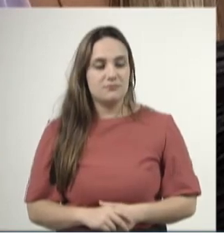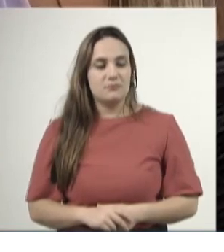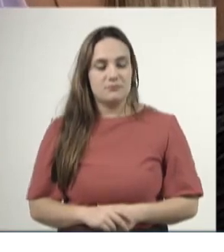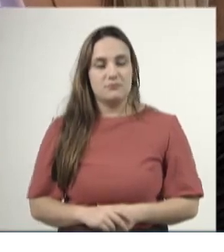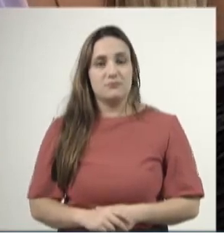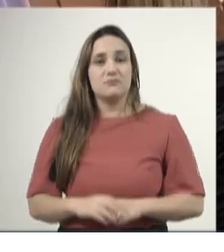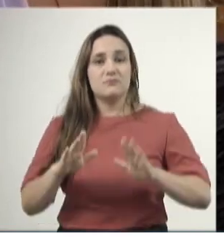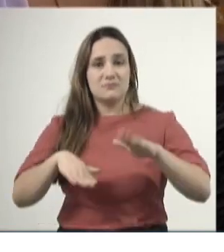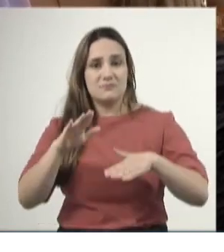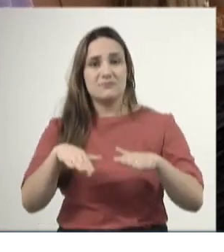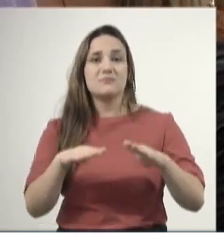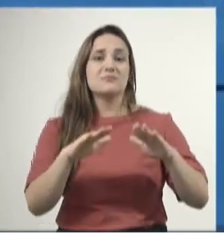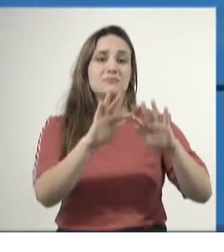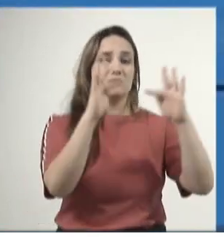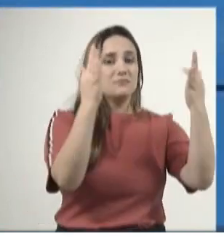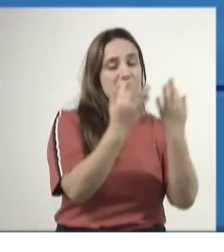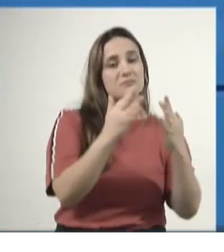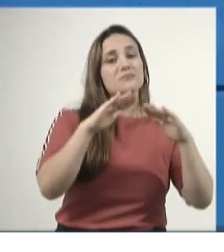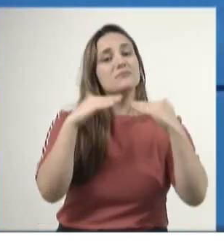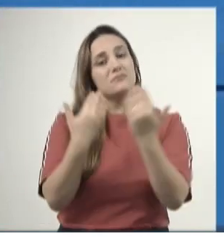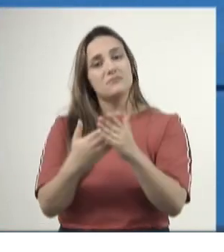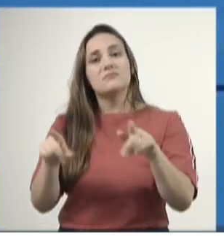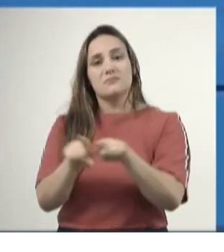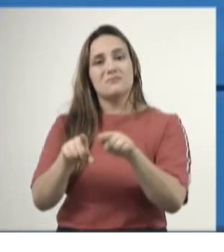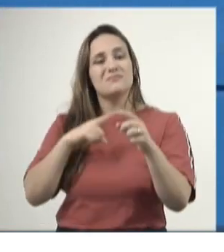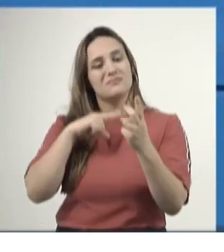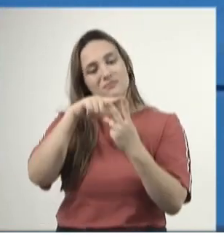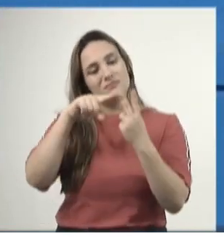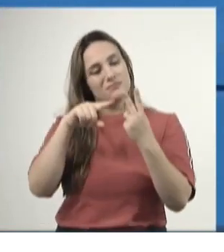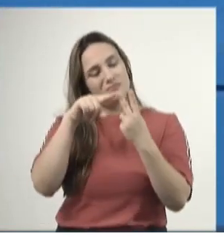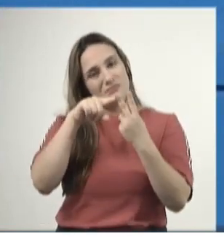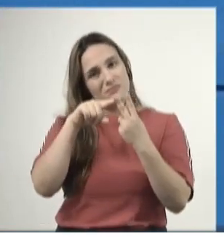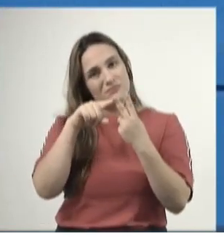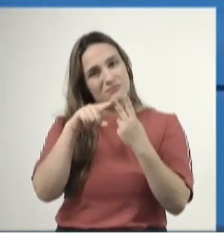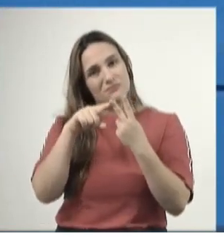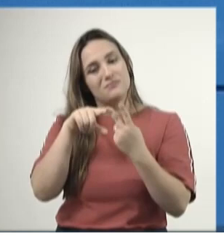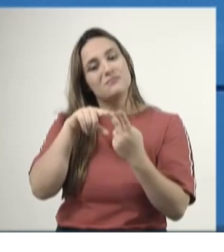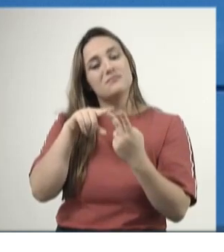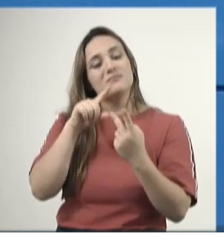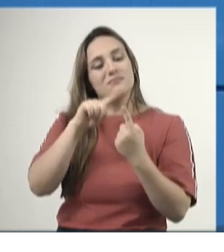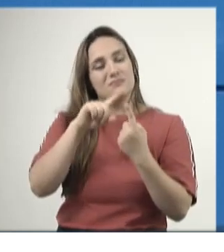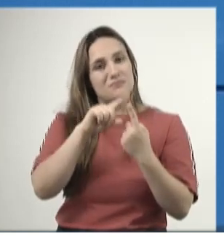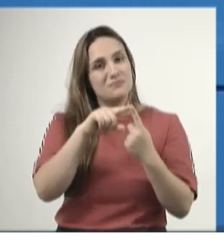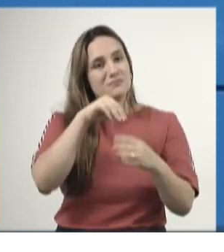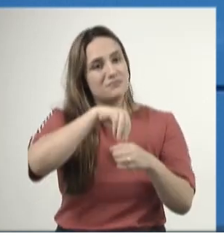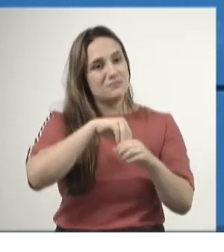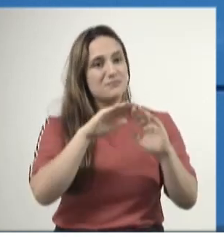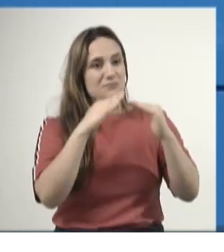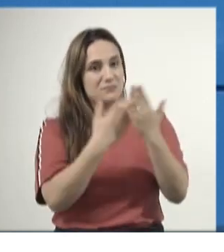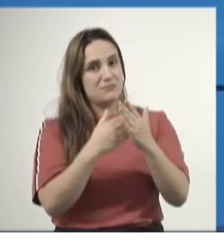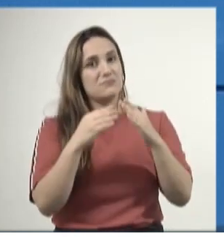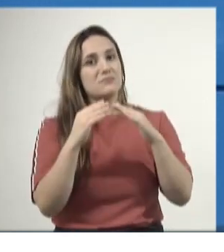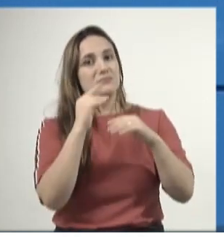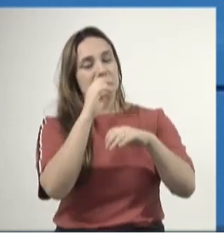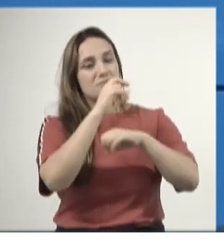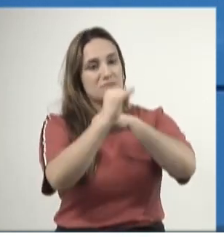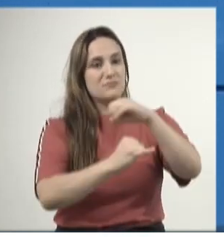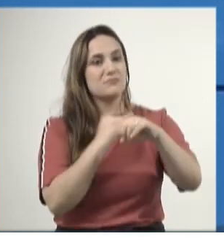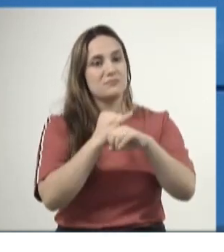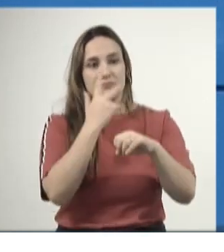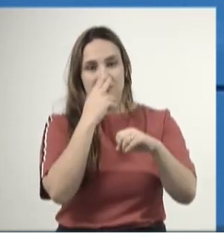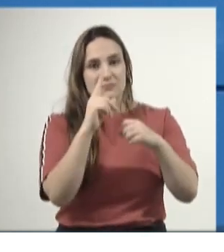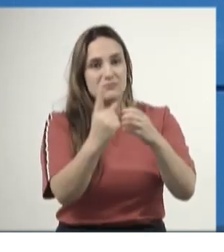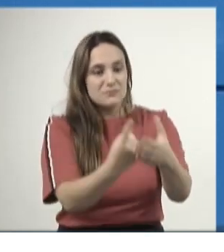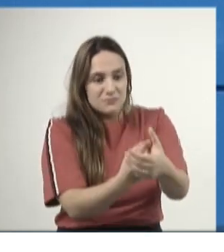na escola e no ambiente virtual, dois elementos, ou um elemento de acolhimento ou um elemento de separação